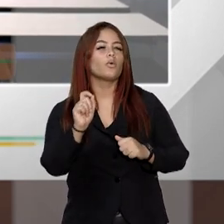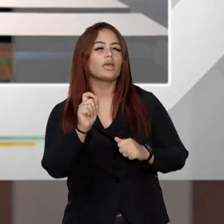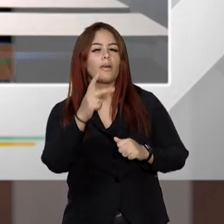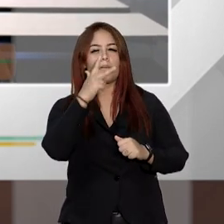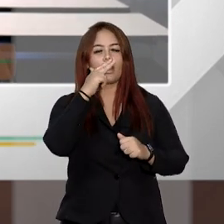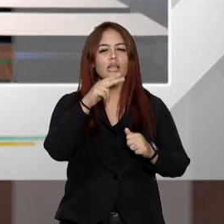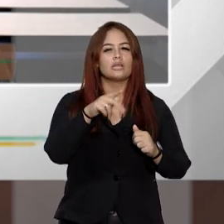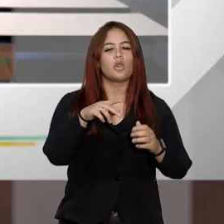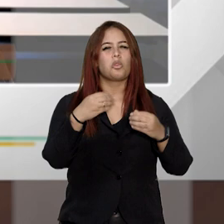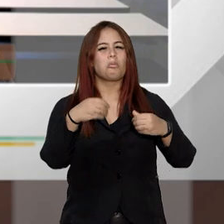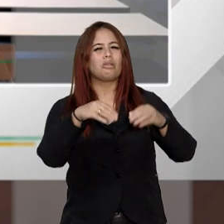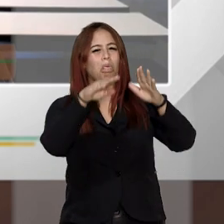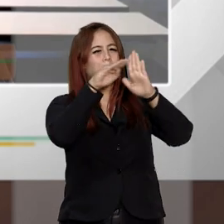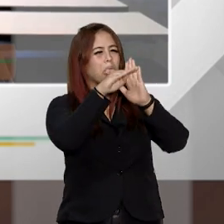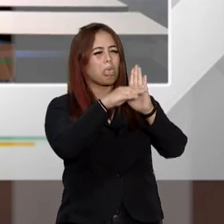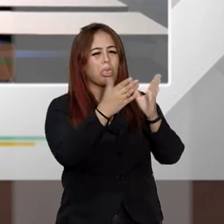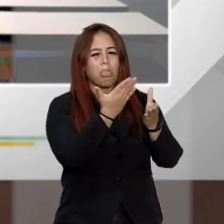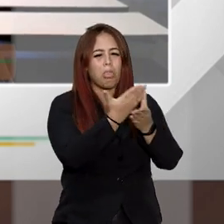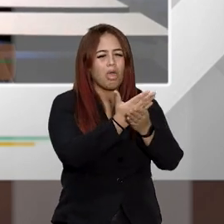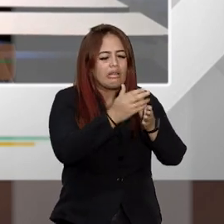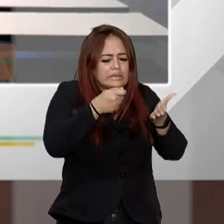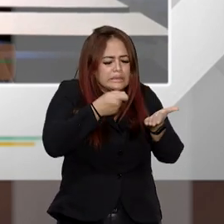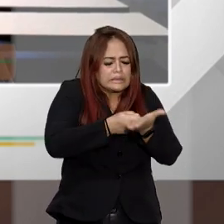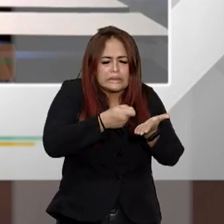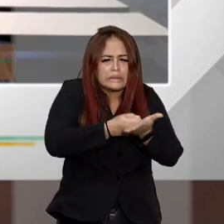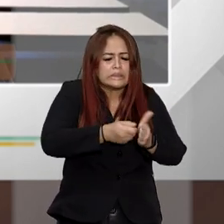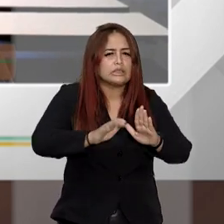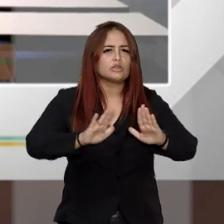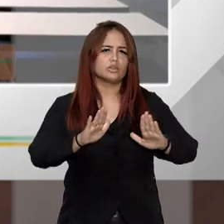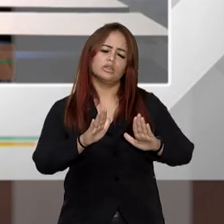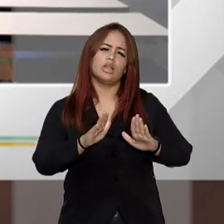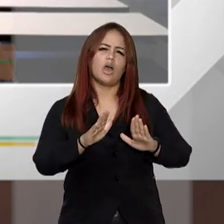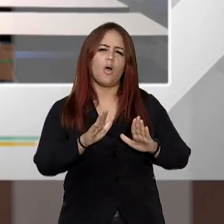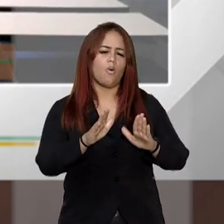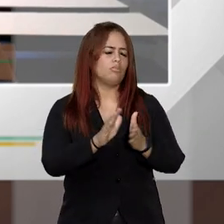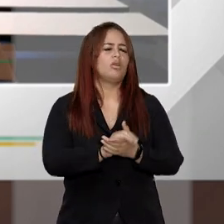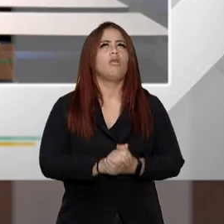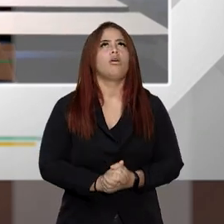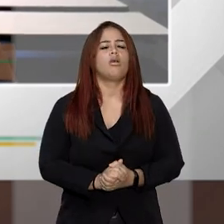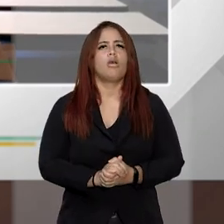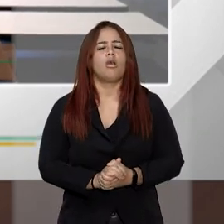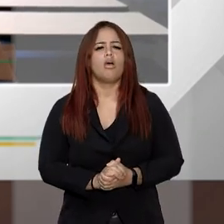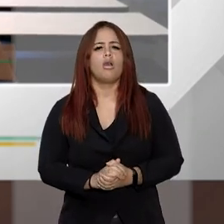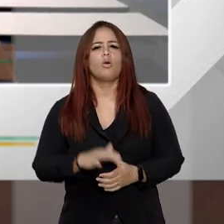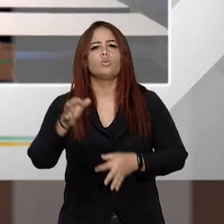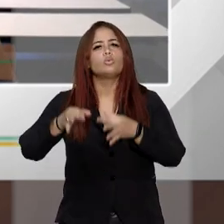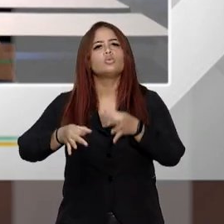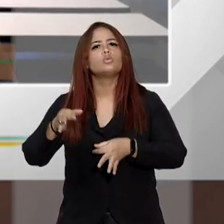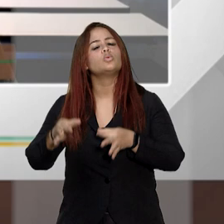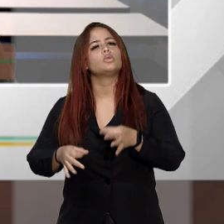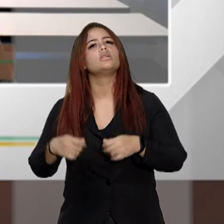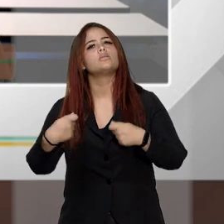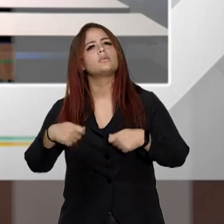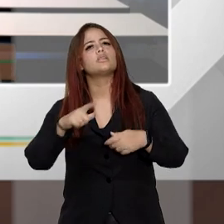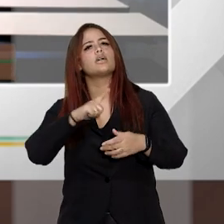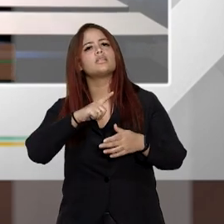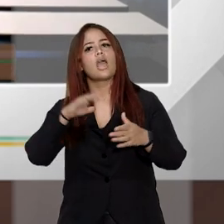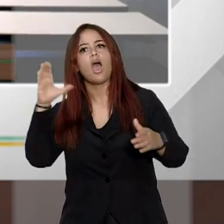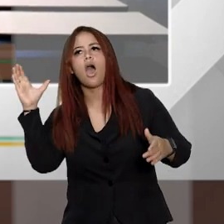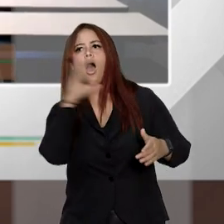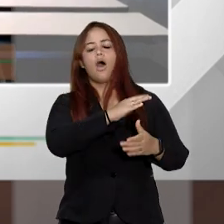aquele desapego às formas processuais rígidas, burocráticas. O juiz ele deve